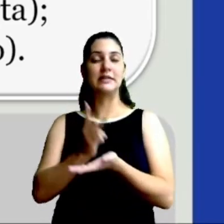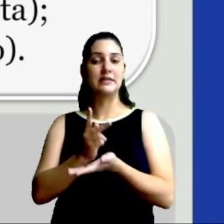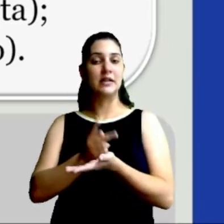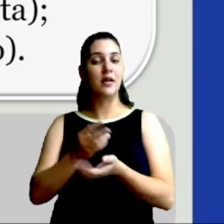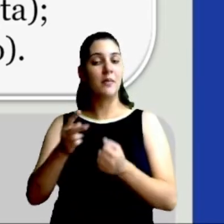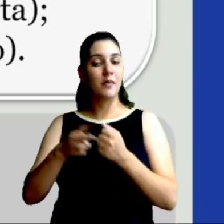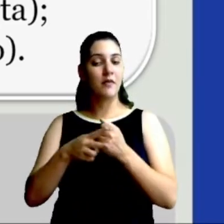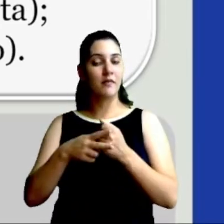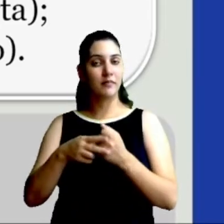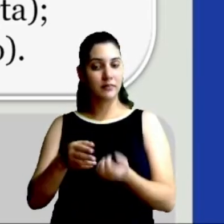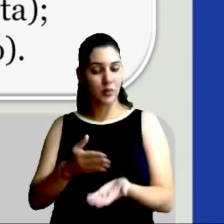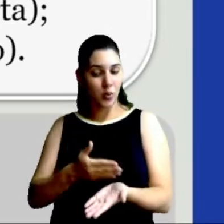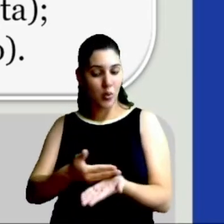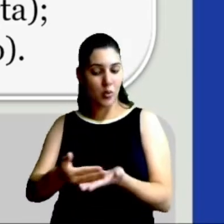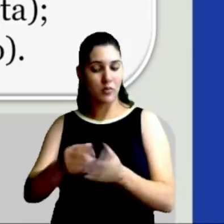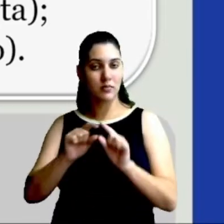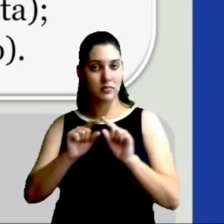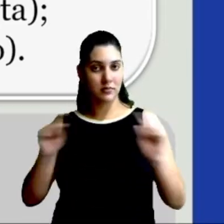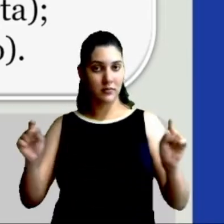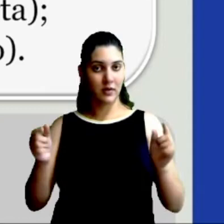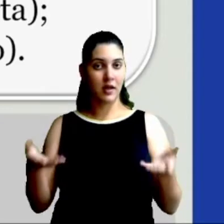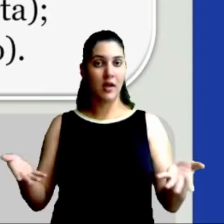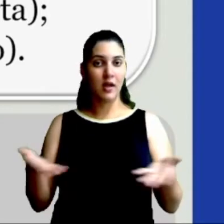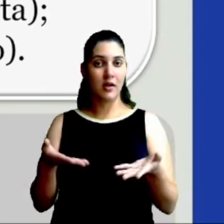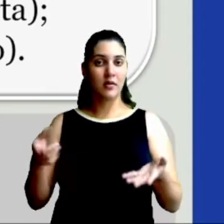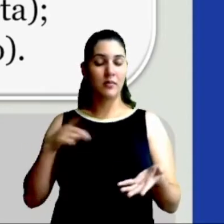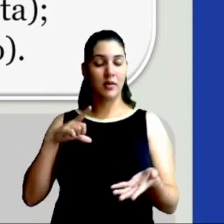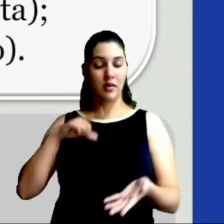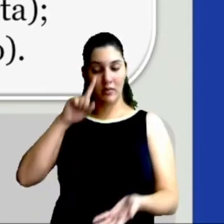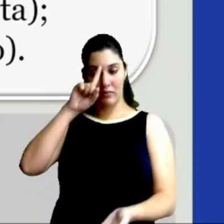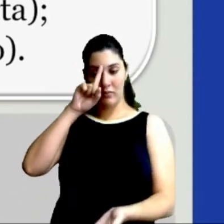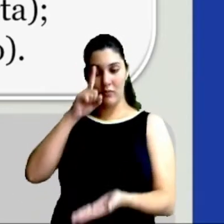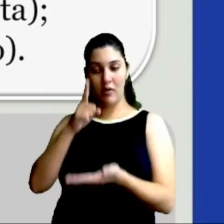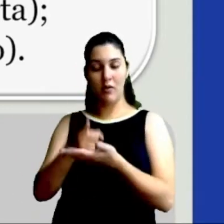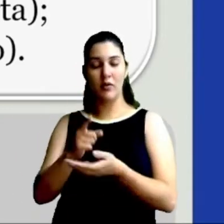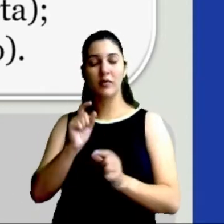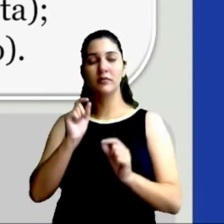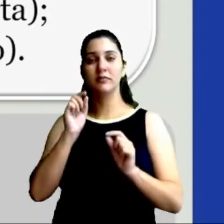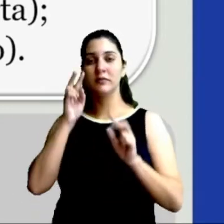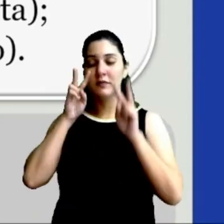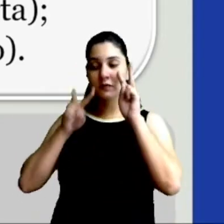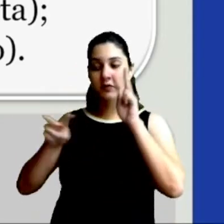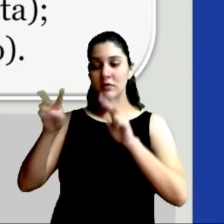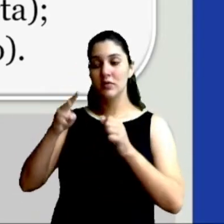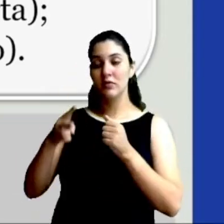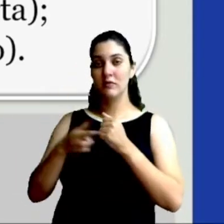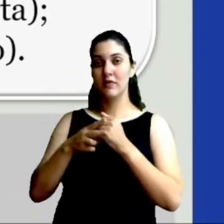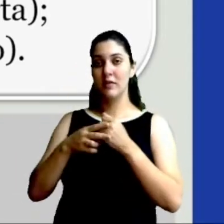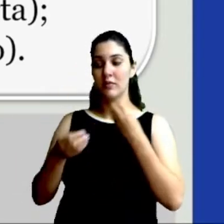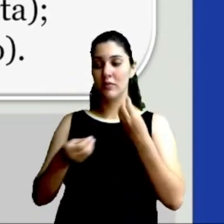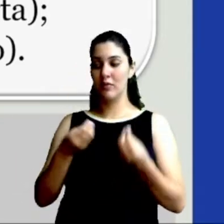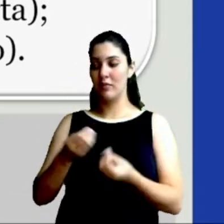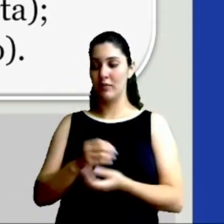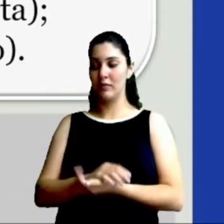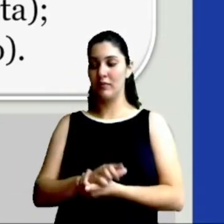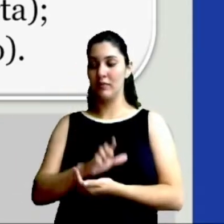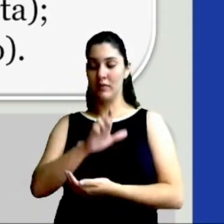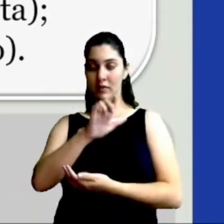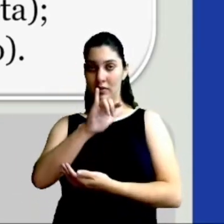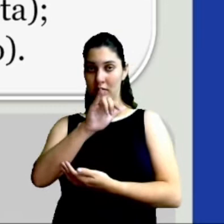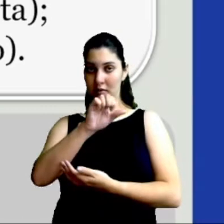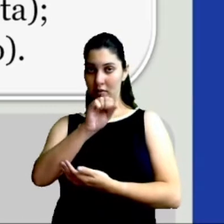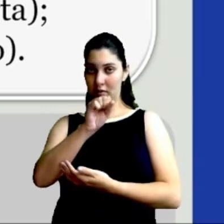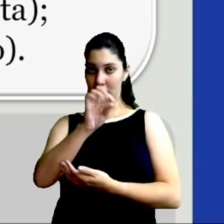a minha frase. Agora, para dar uma ordem, vê aí o verbo na forma imperativa. Listen to